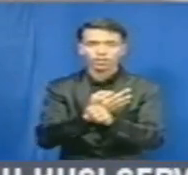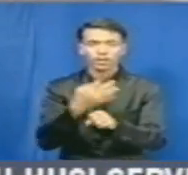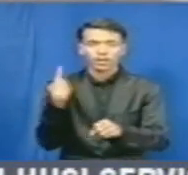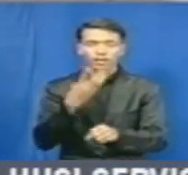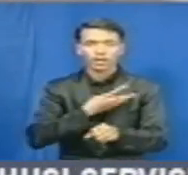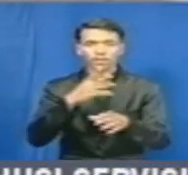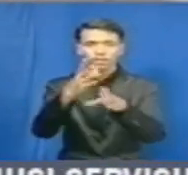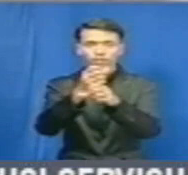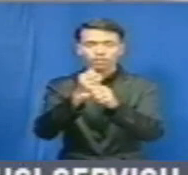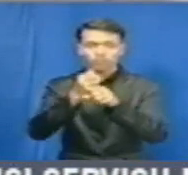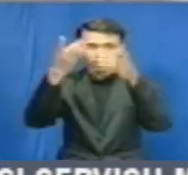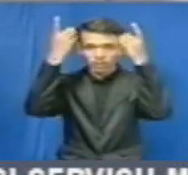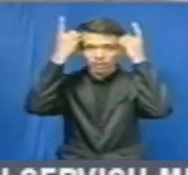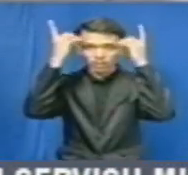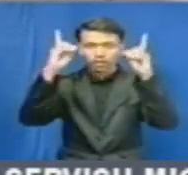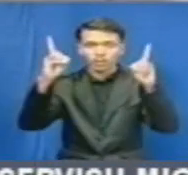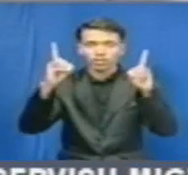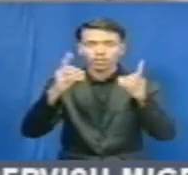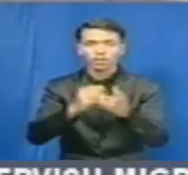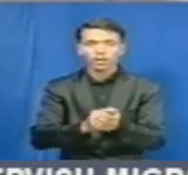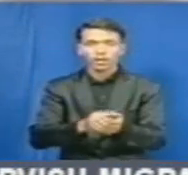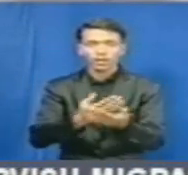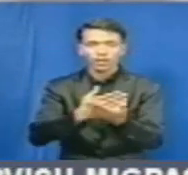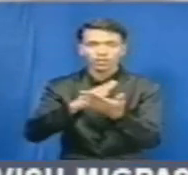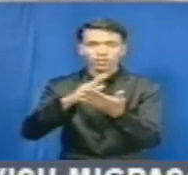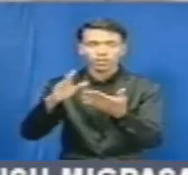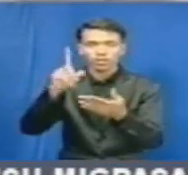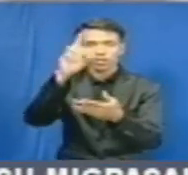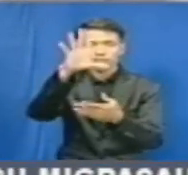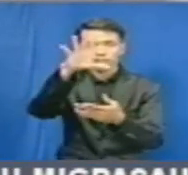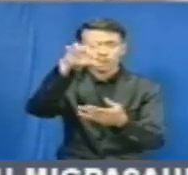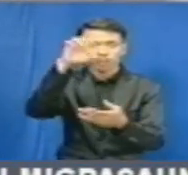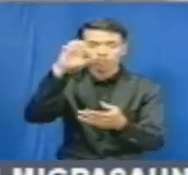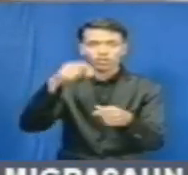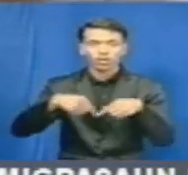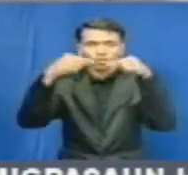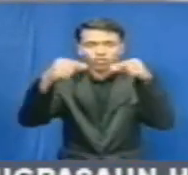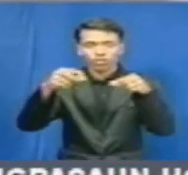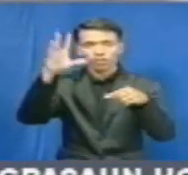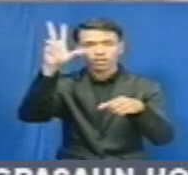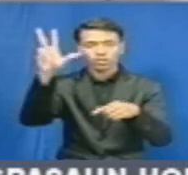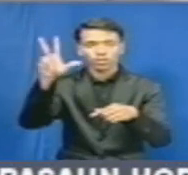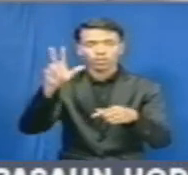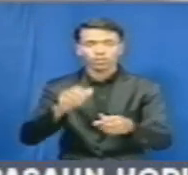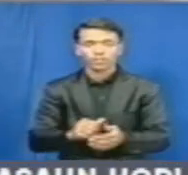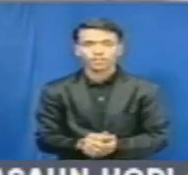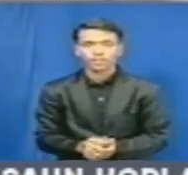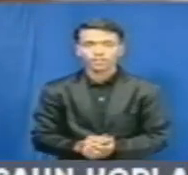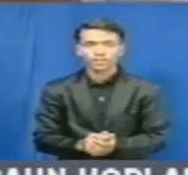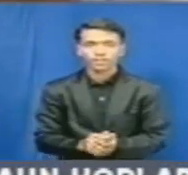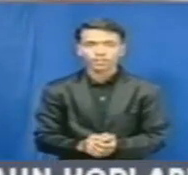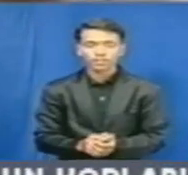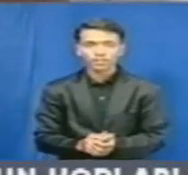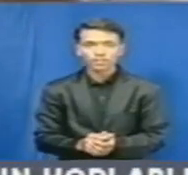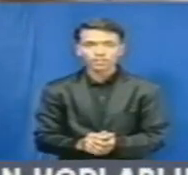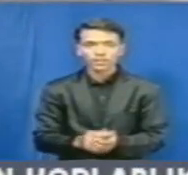futi dizau atu cobrança 500 ne fae ba dal tolu laos dala ida de dal tolu ne